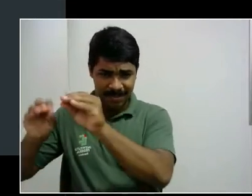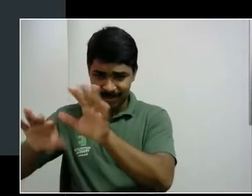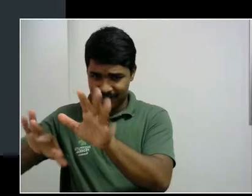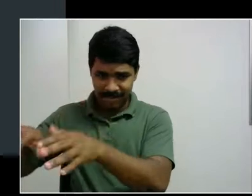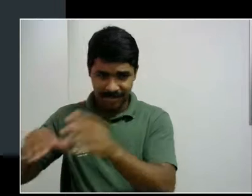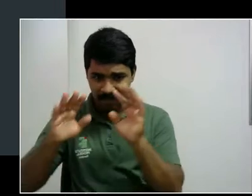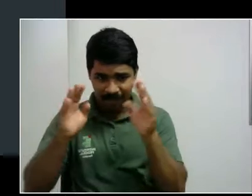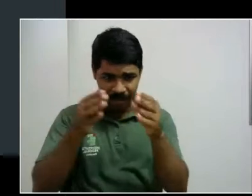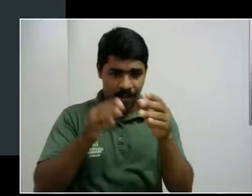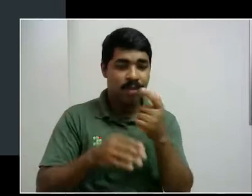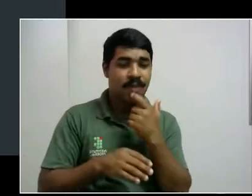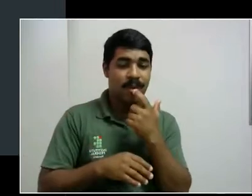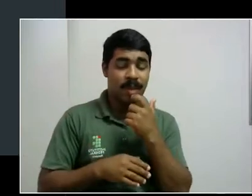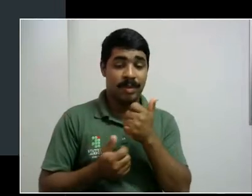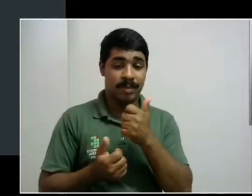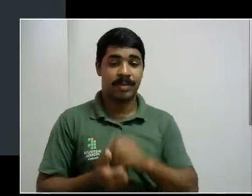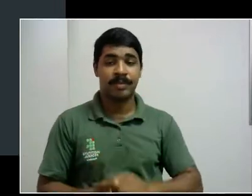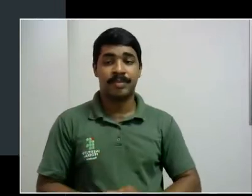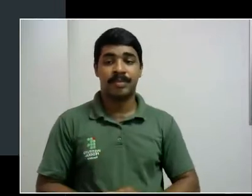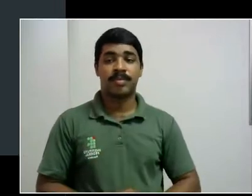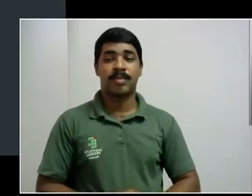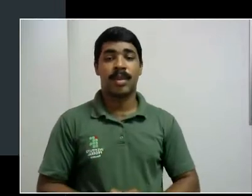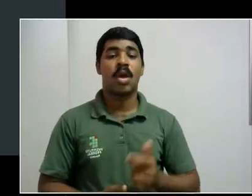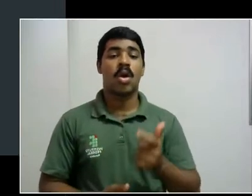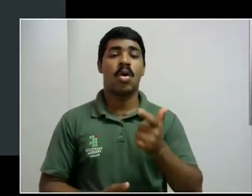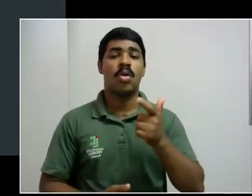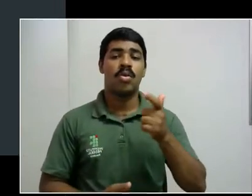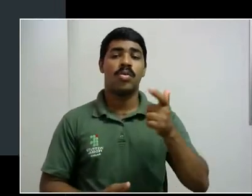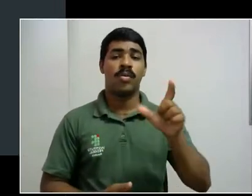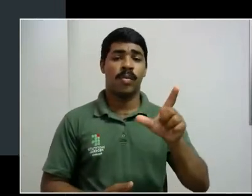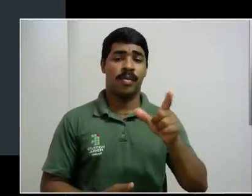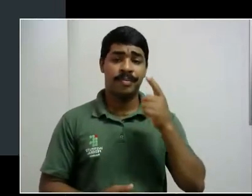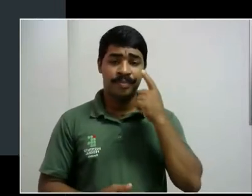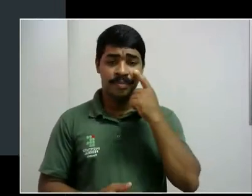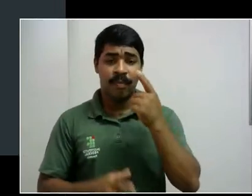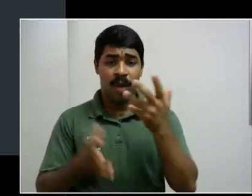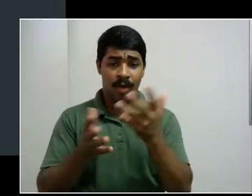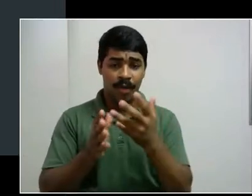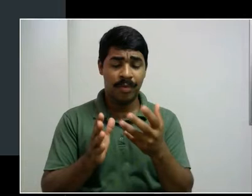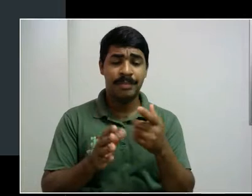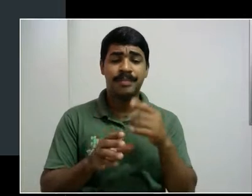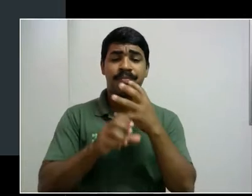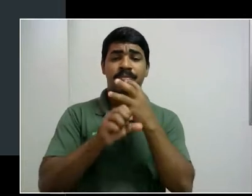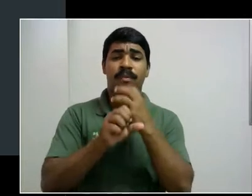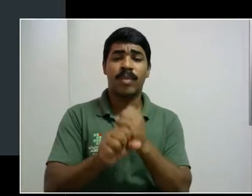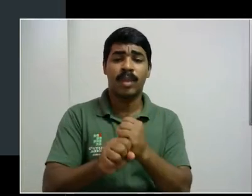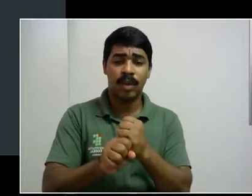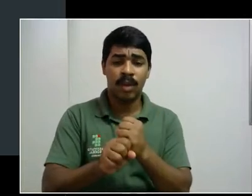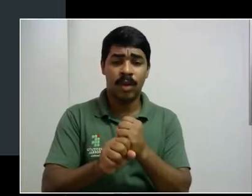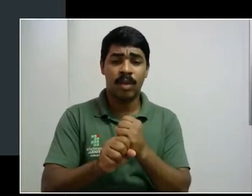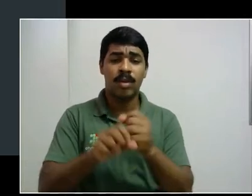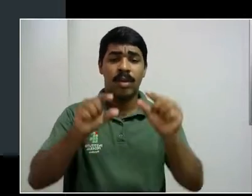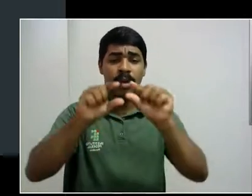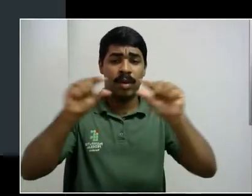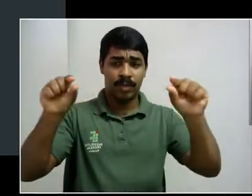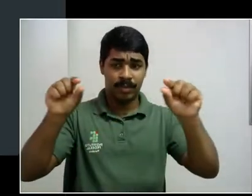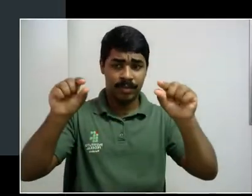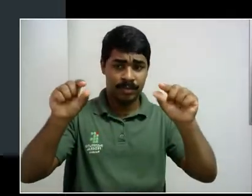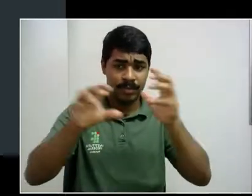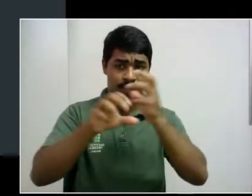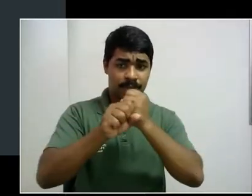Bom, determine uma outra questão, determine a equação da reta que passa pelo ponto menos 1 e 1 e cujo coeficiente angular